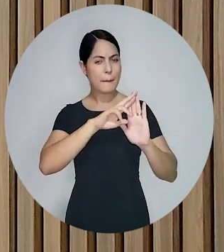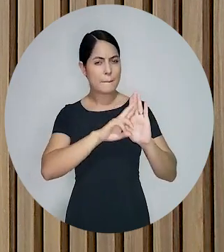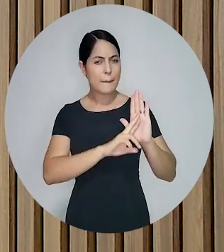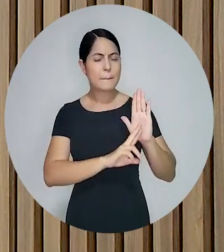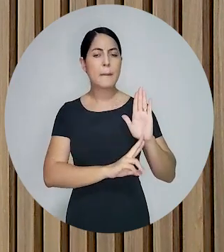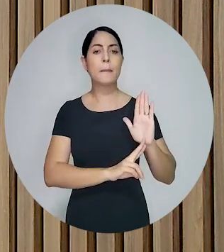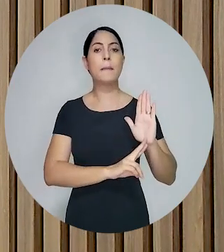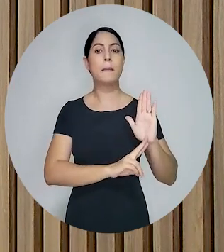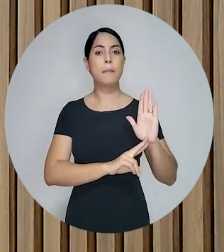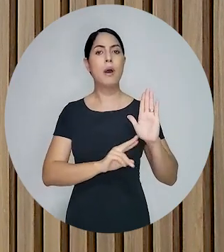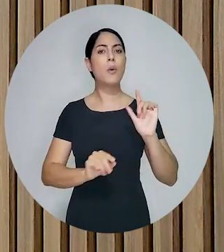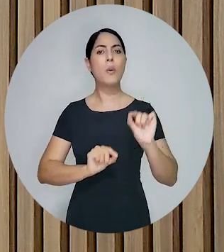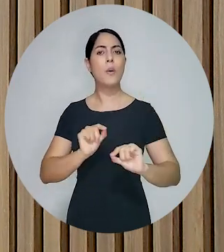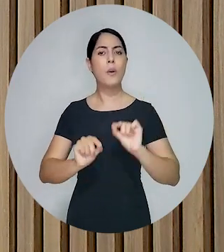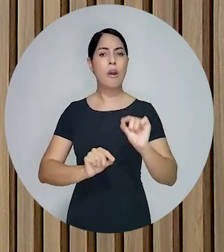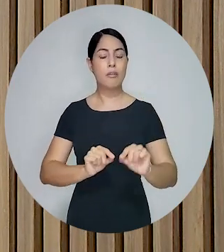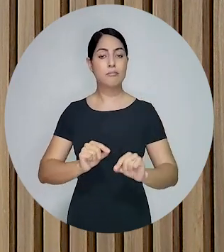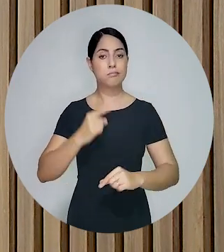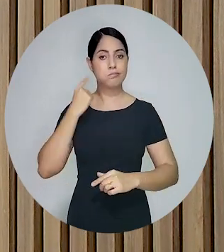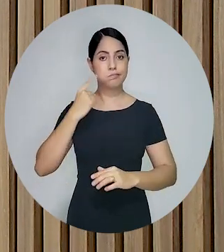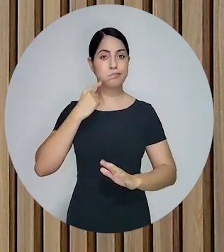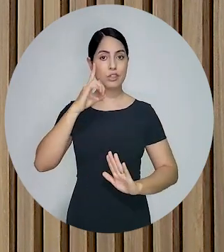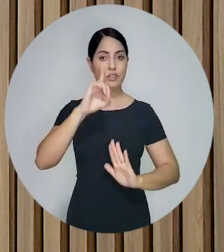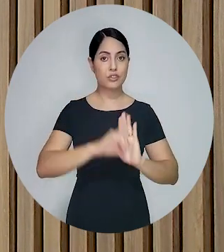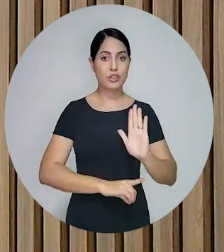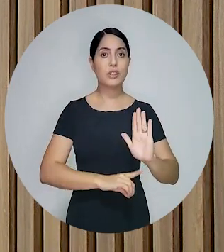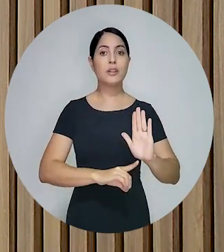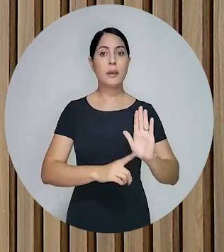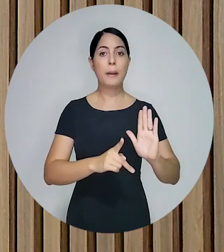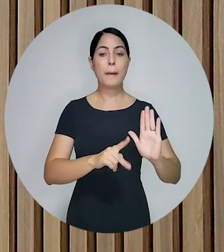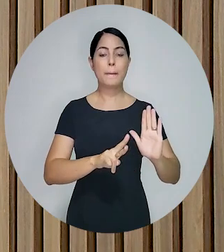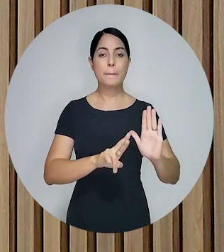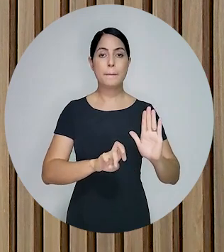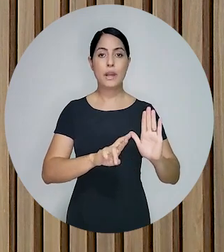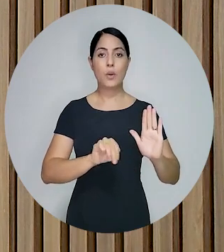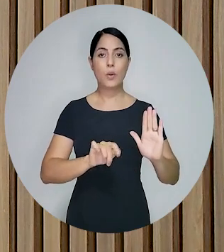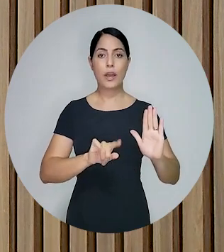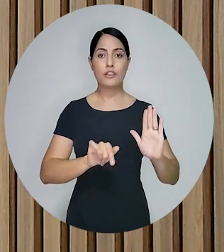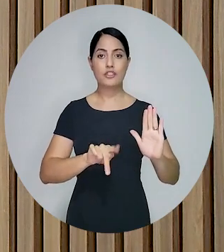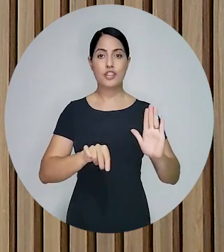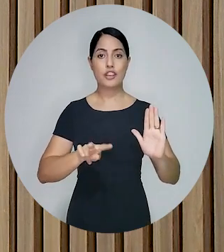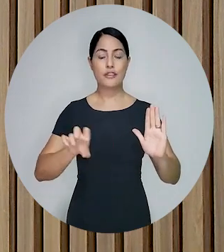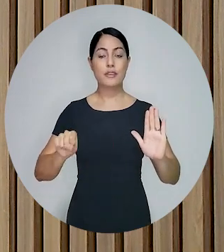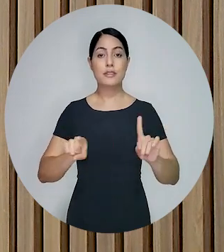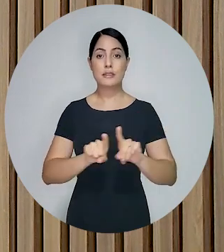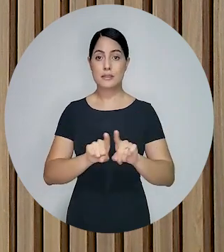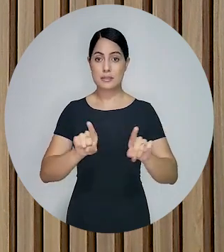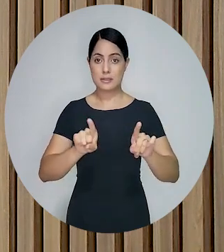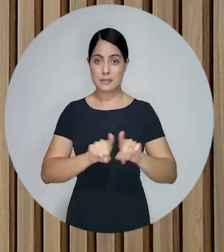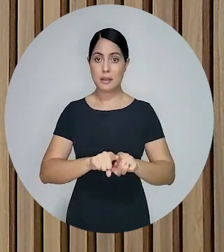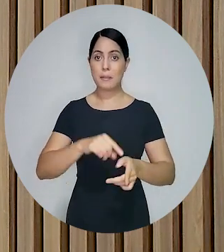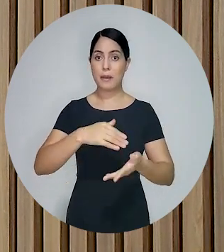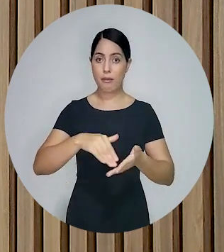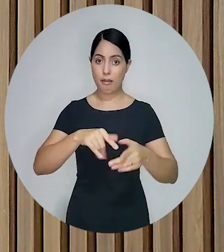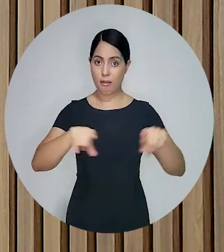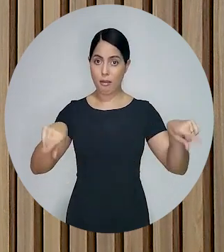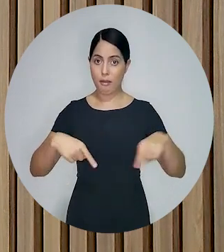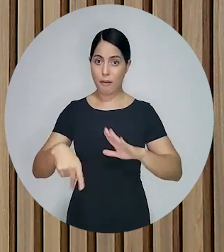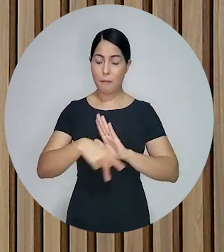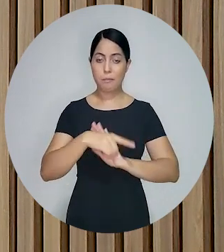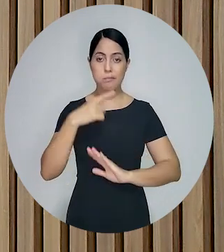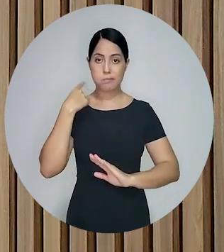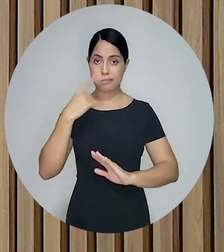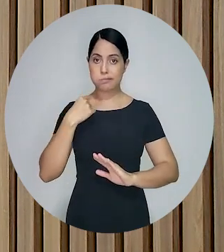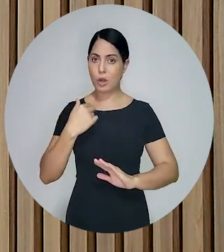a defesa das prerrogativas e a inviolabilidade dos escritórios de advocacia. A medida também combate abusos